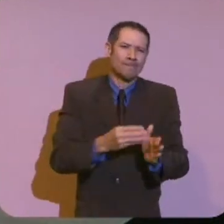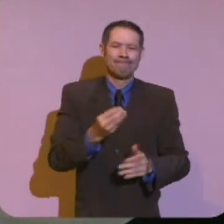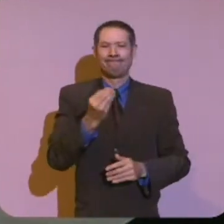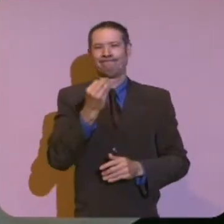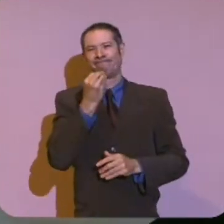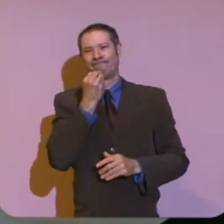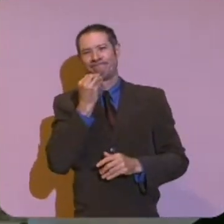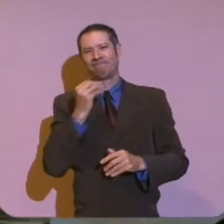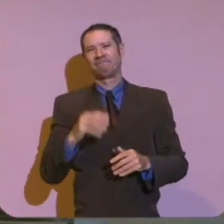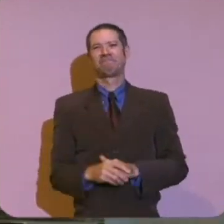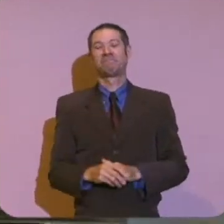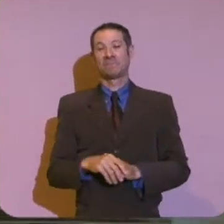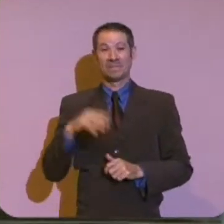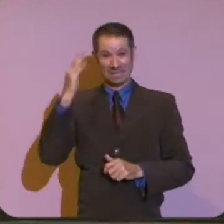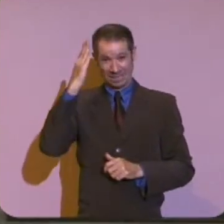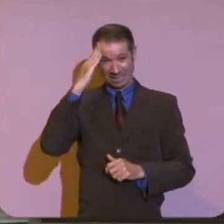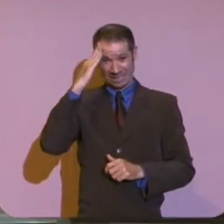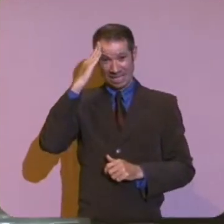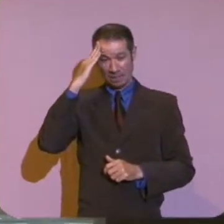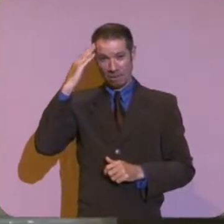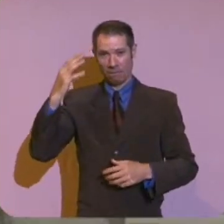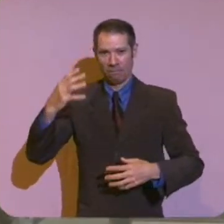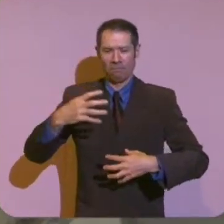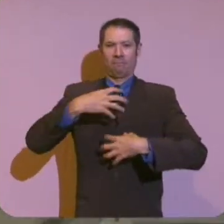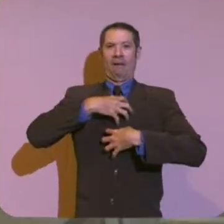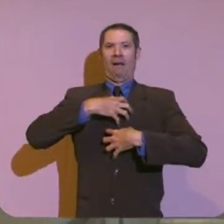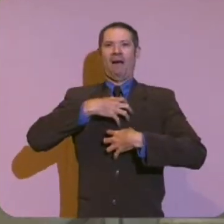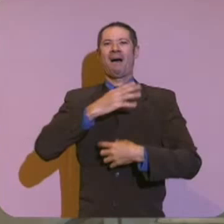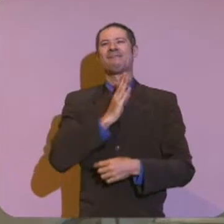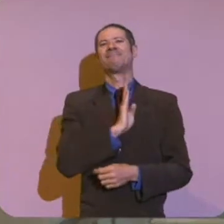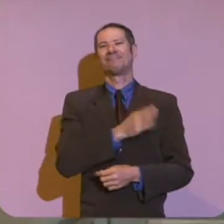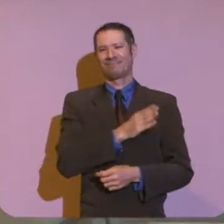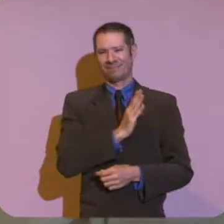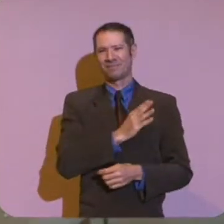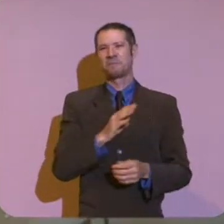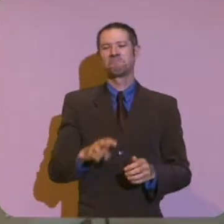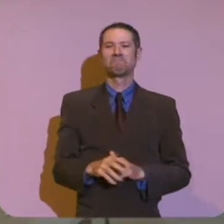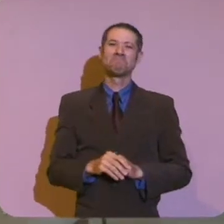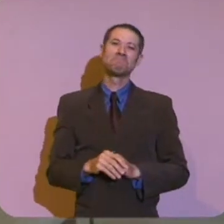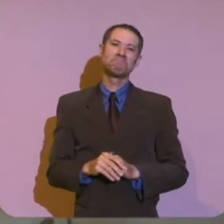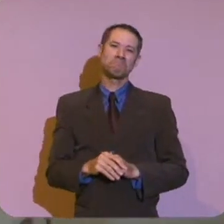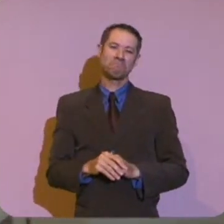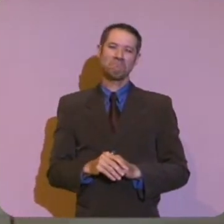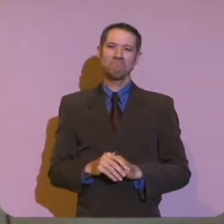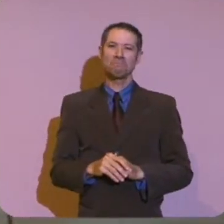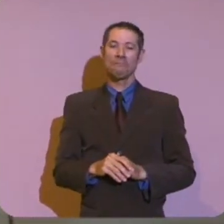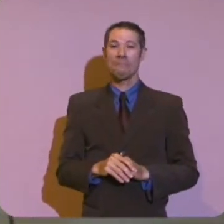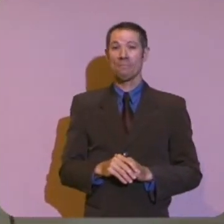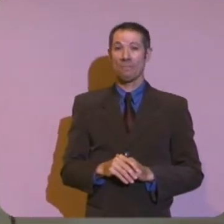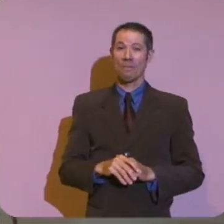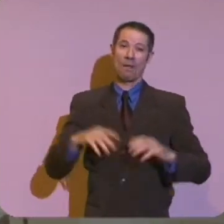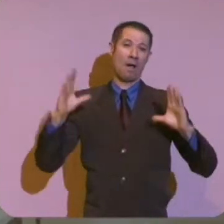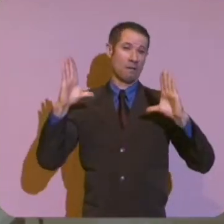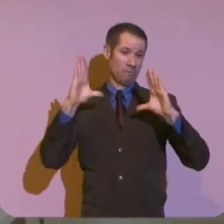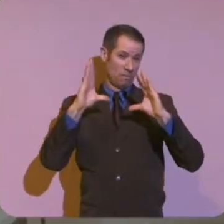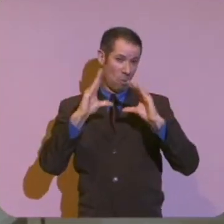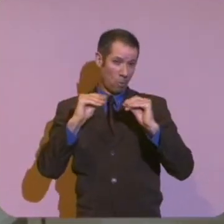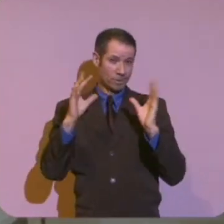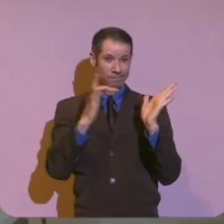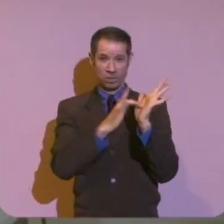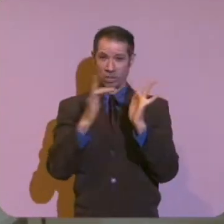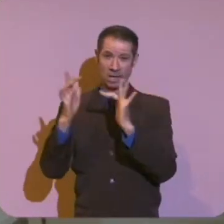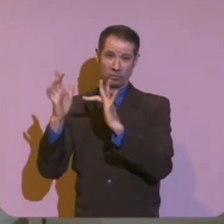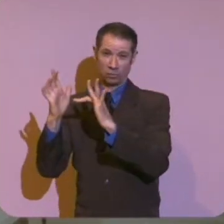oportunidade. Sabe o que choca o meu coração? É que na noite em que Jesus